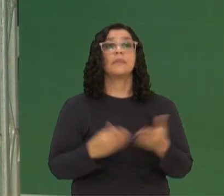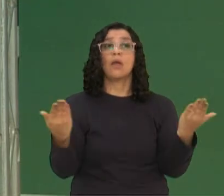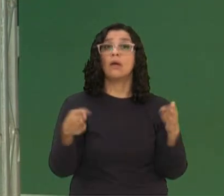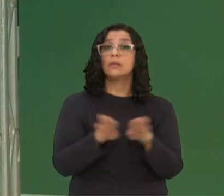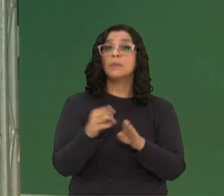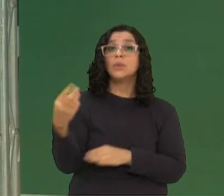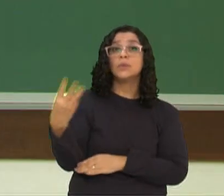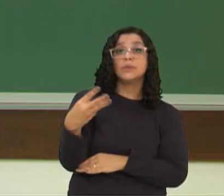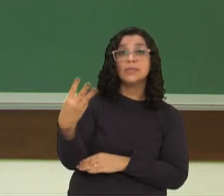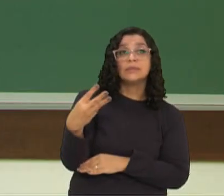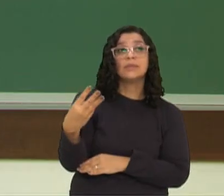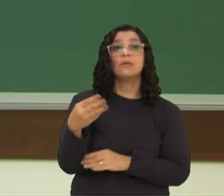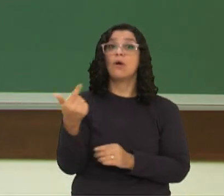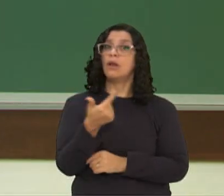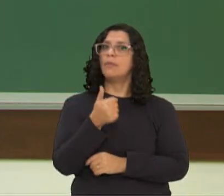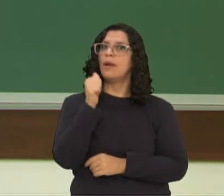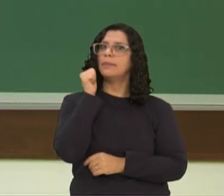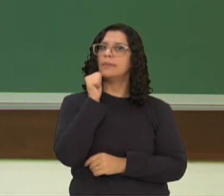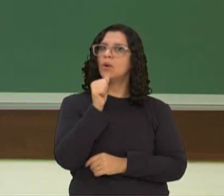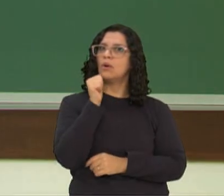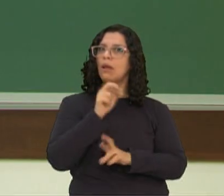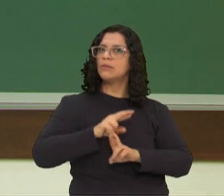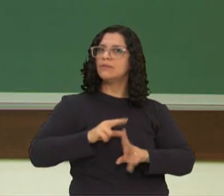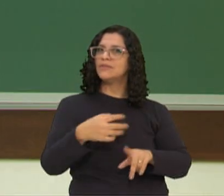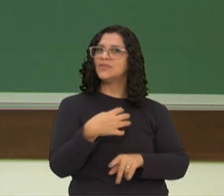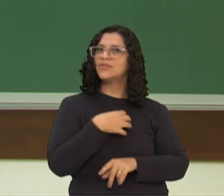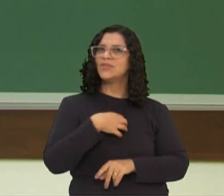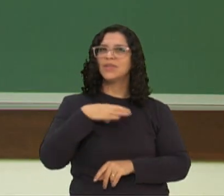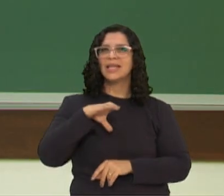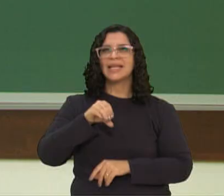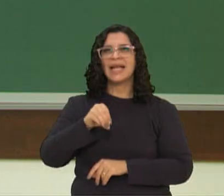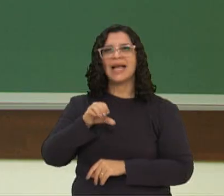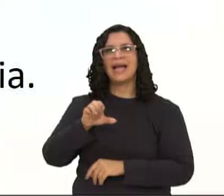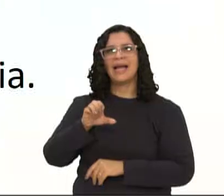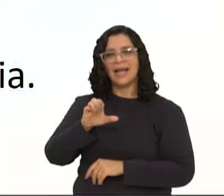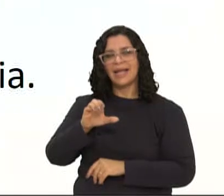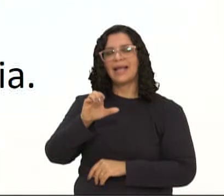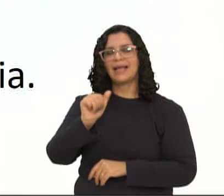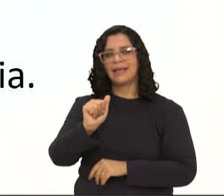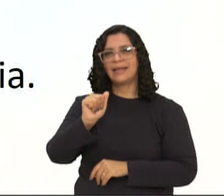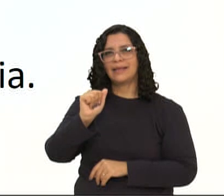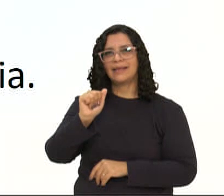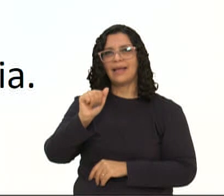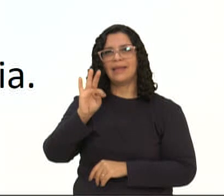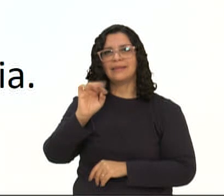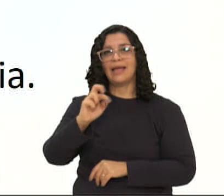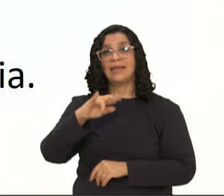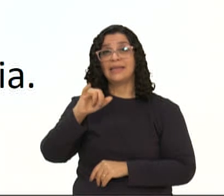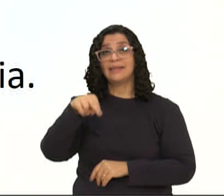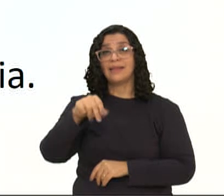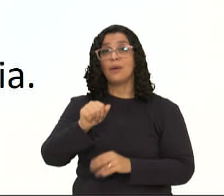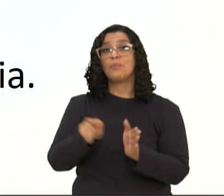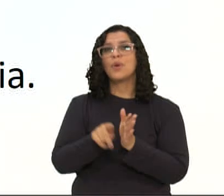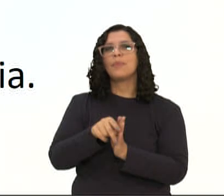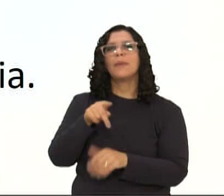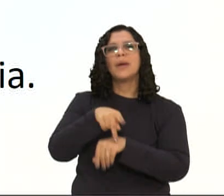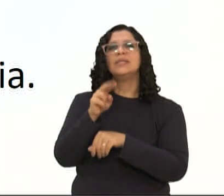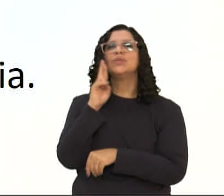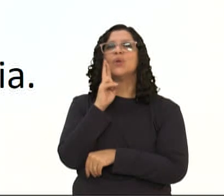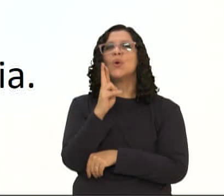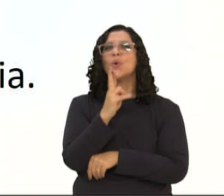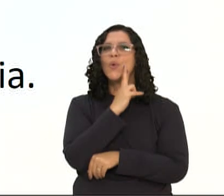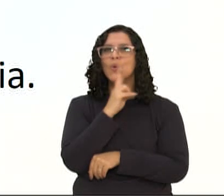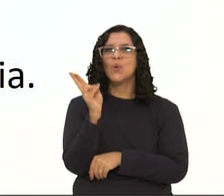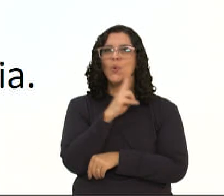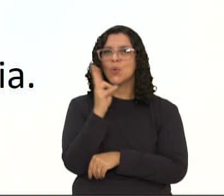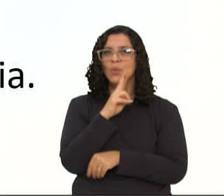Terceiro nome, e uma mulher aqui para a gente ver a diferença, é a Catarina II, que foi a czarina da Rússia. Na Rússia, eles chamavam